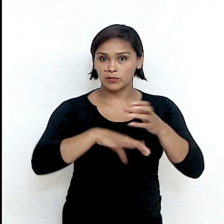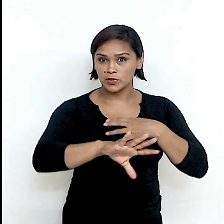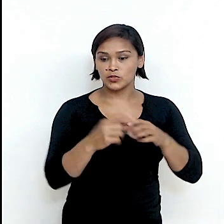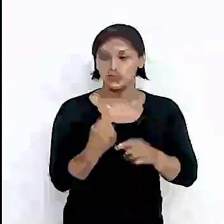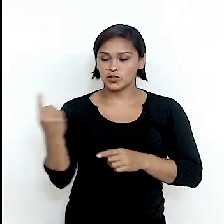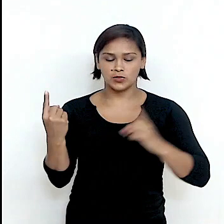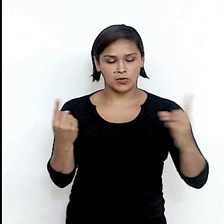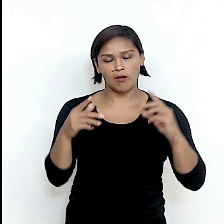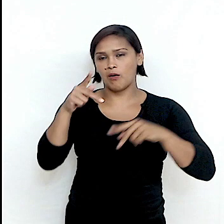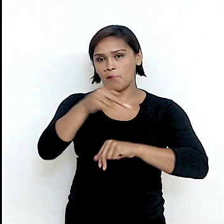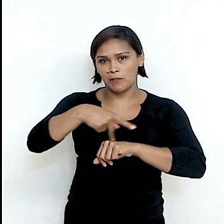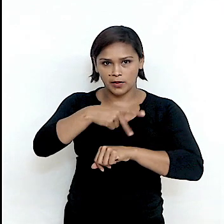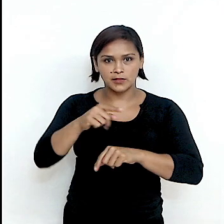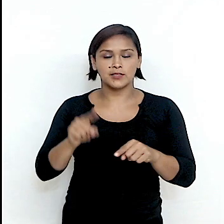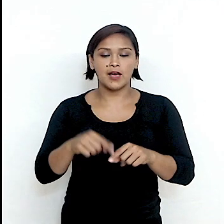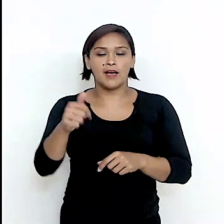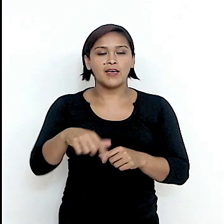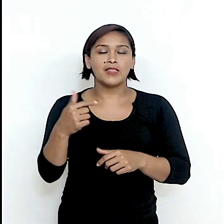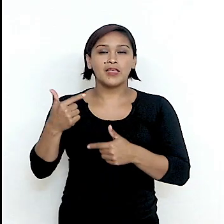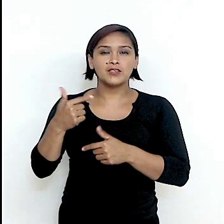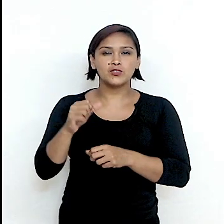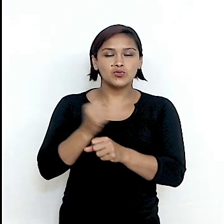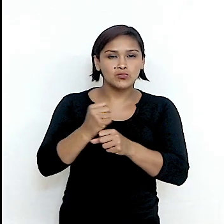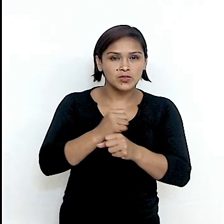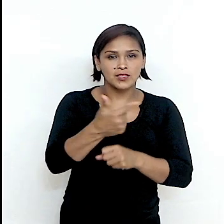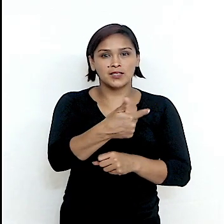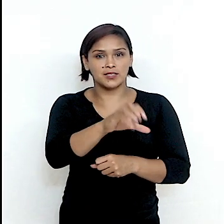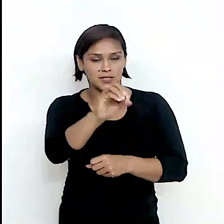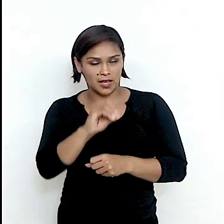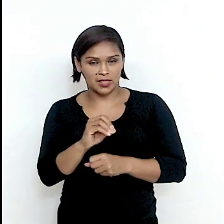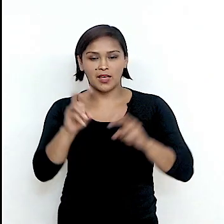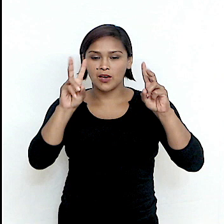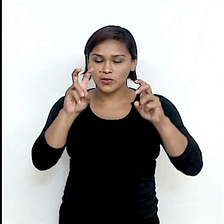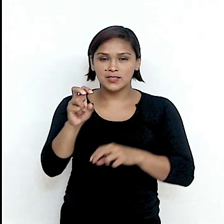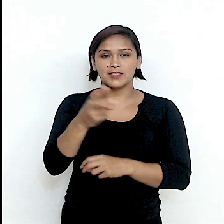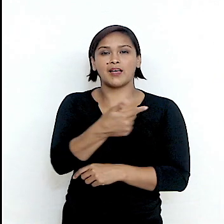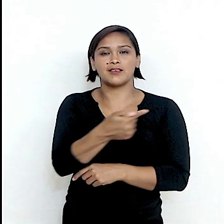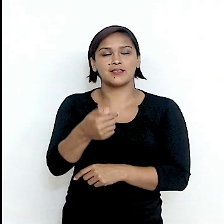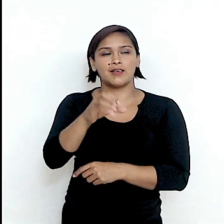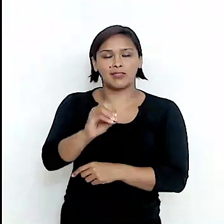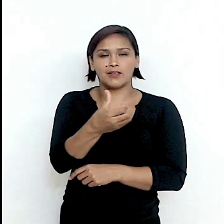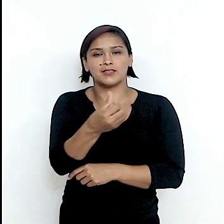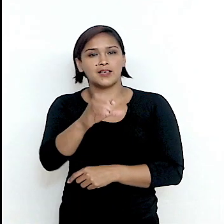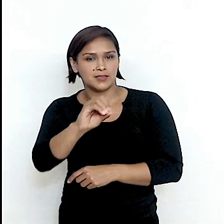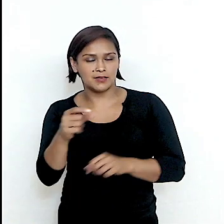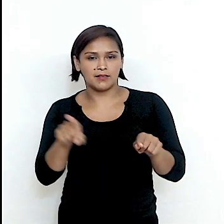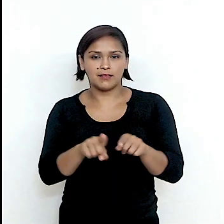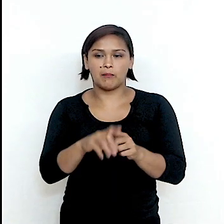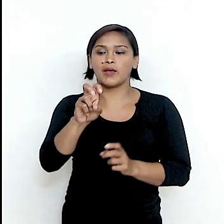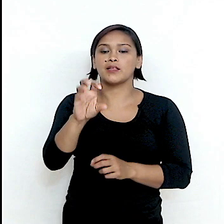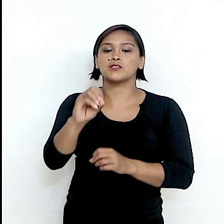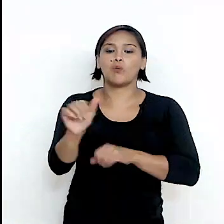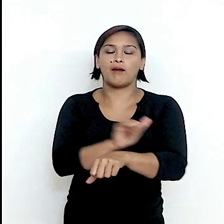né de grande valor desde a década de 70 de 50 com destaque nos anos 60 e 70 a participação de ser técnica